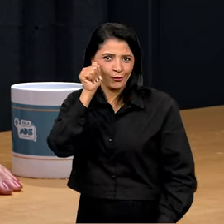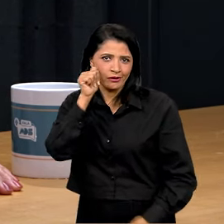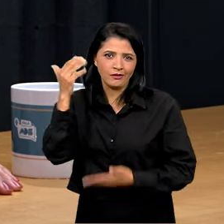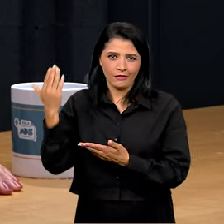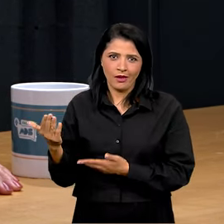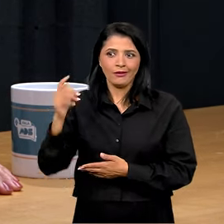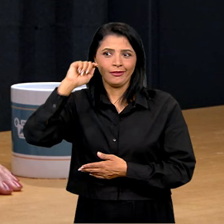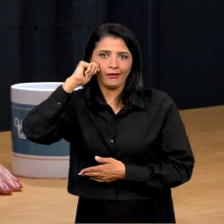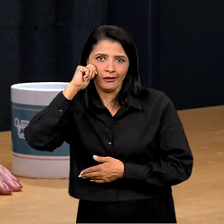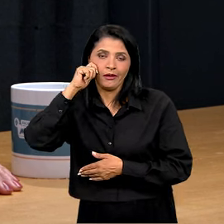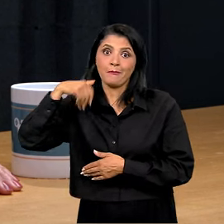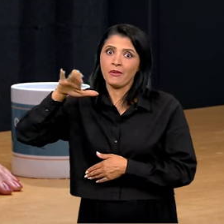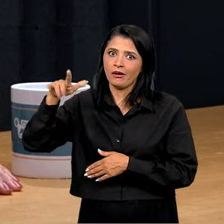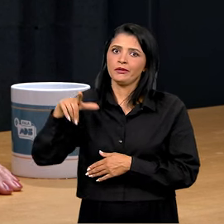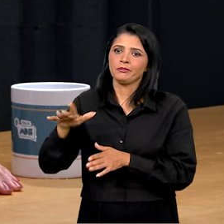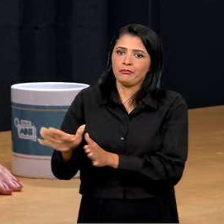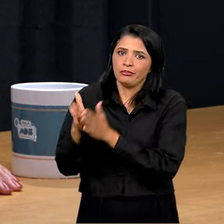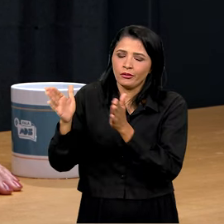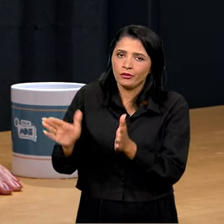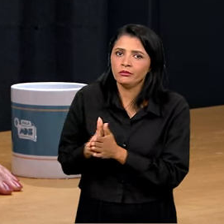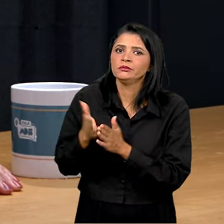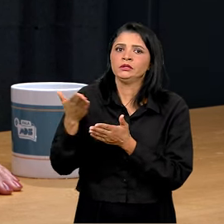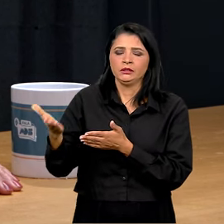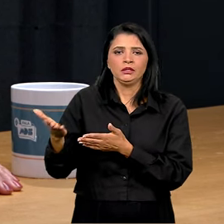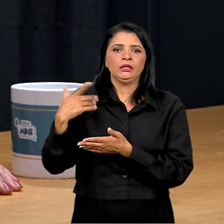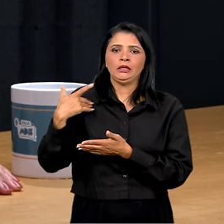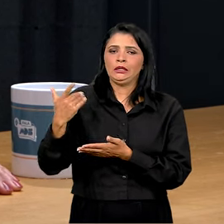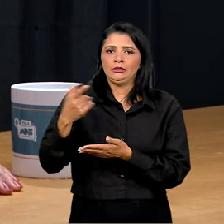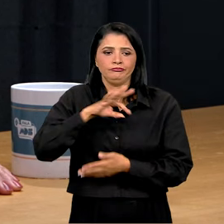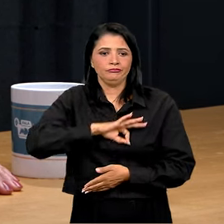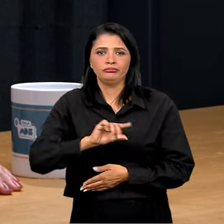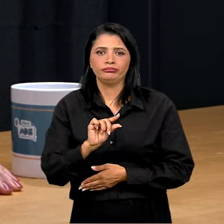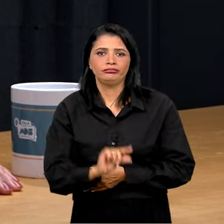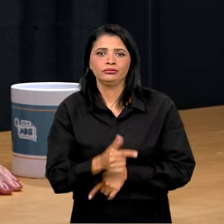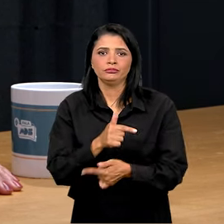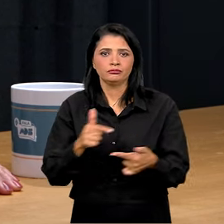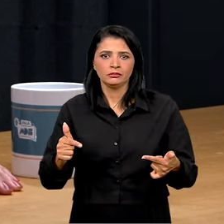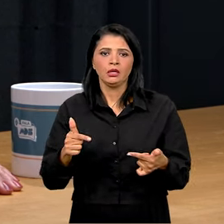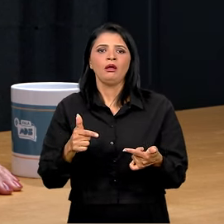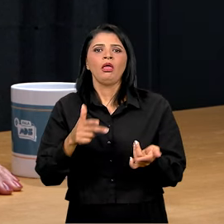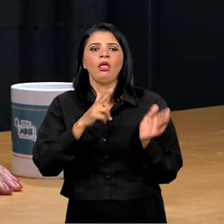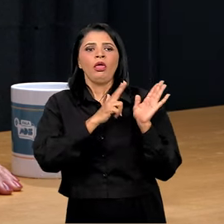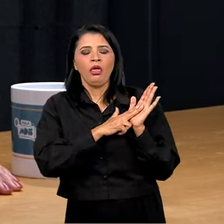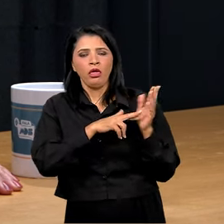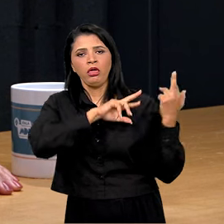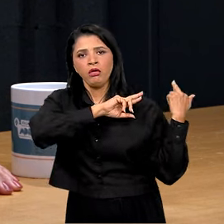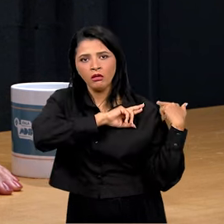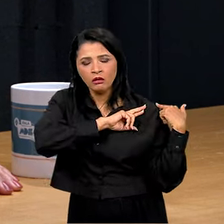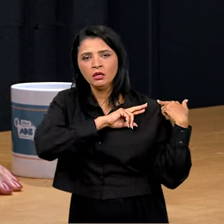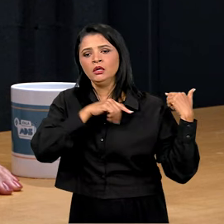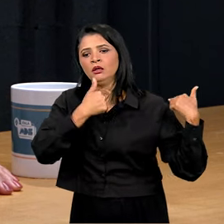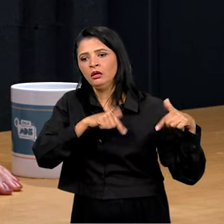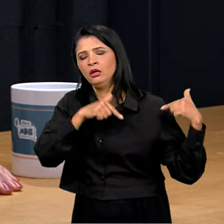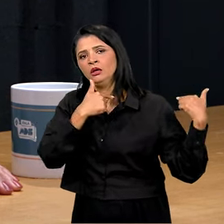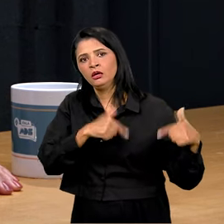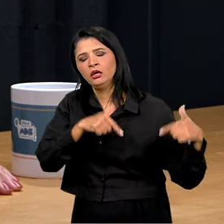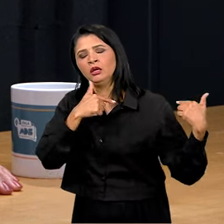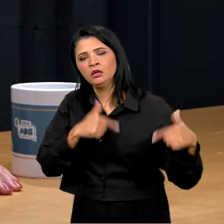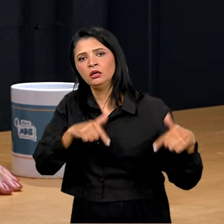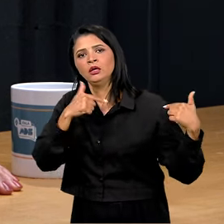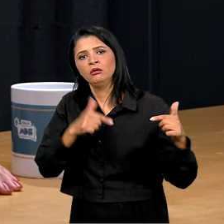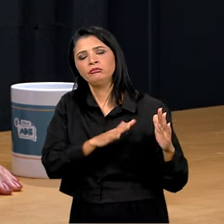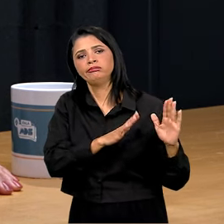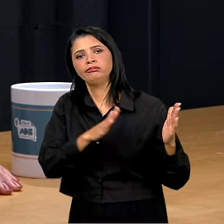especial as mulheres negras mais pobres e com menores rendimentos assumem uma grande e intensa carga de